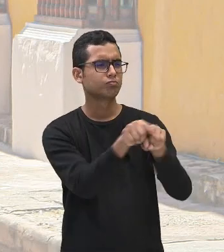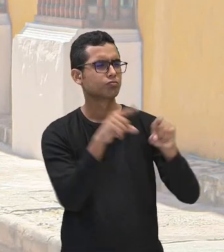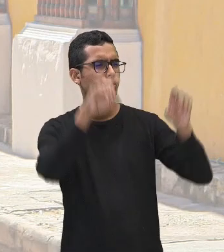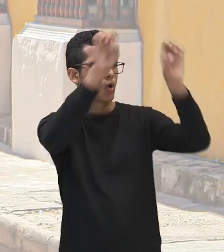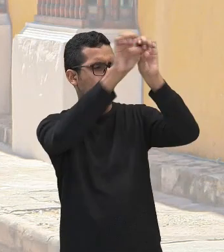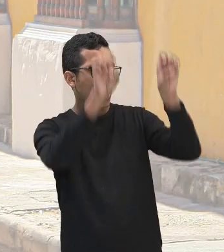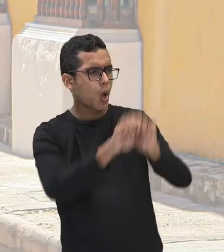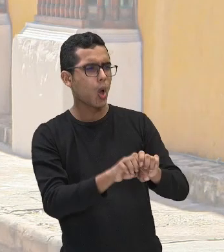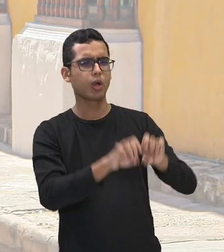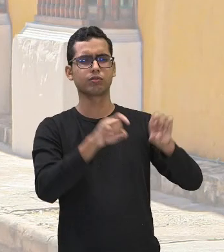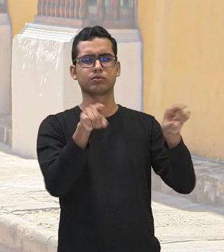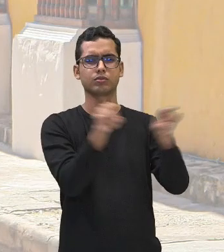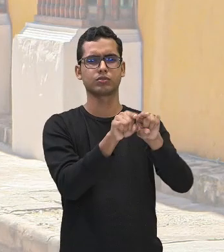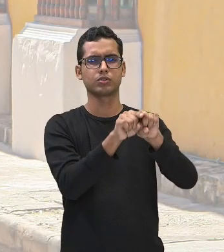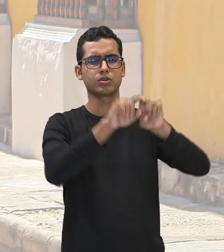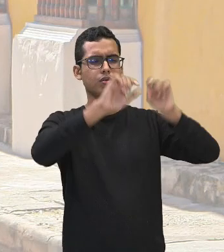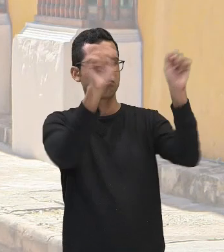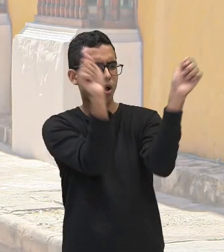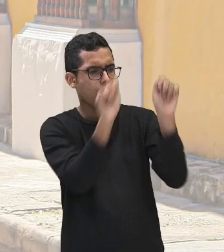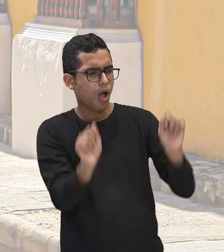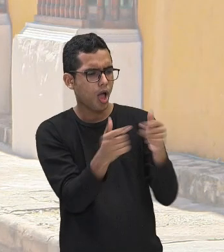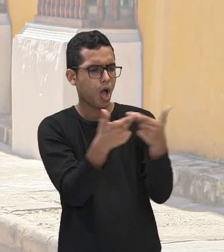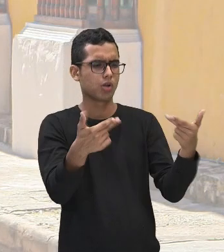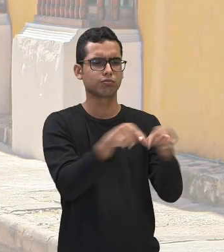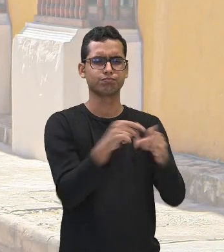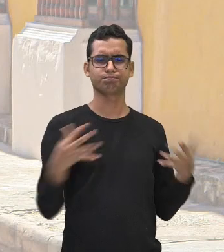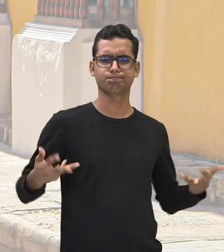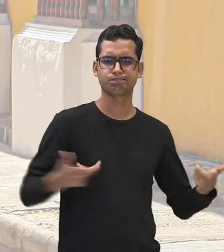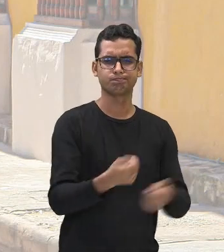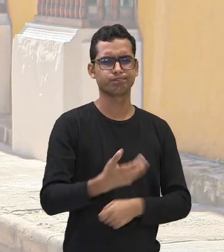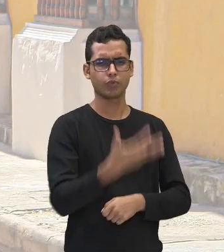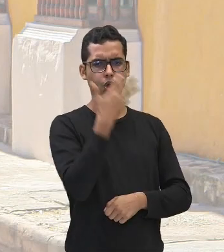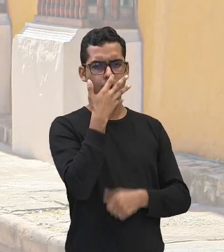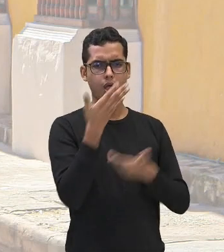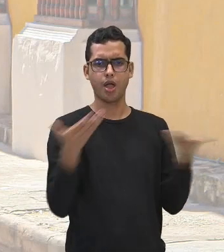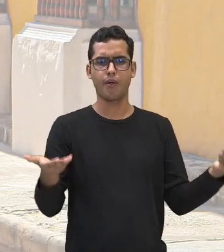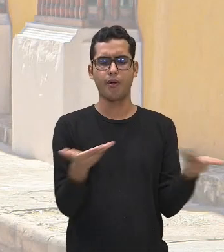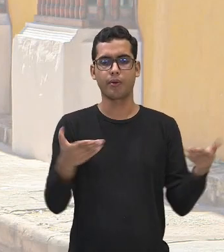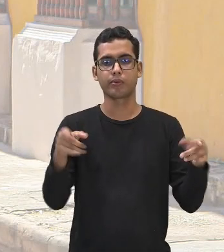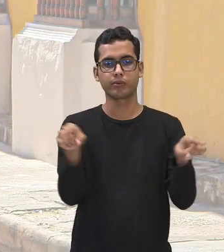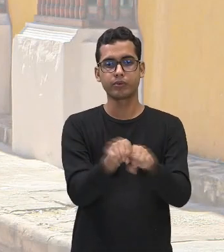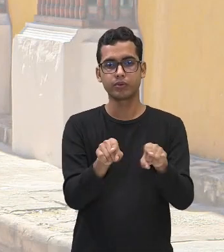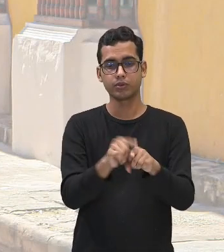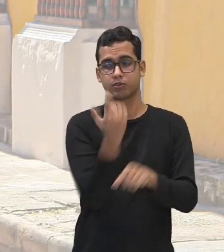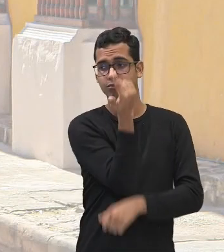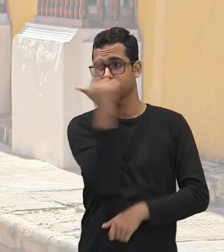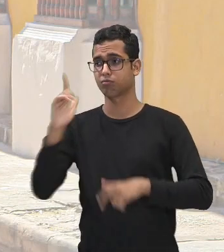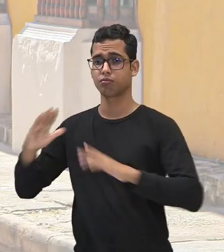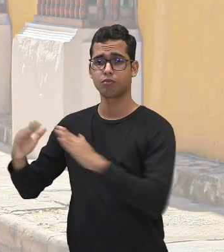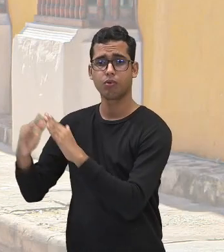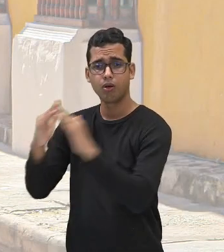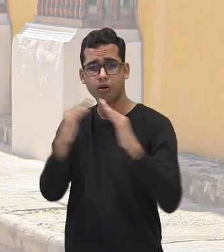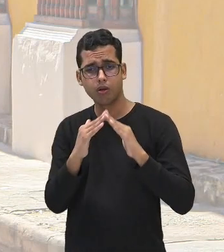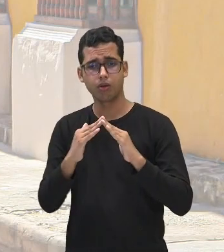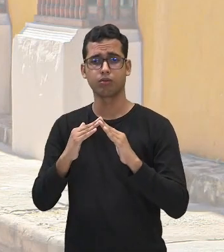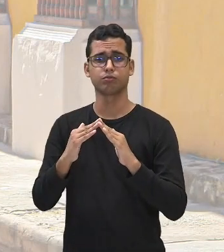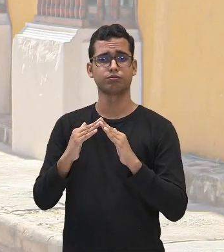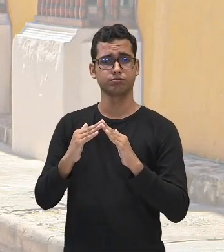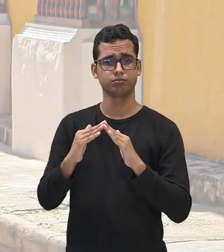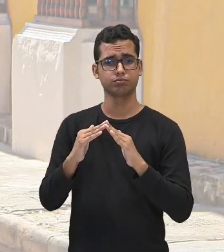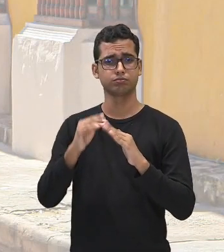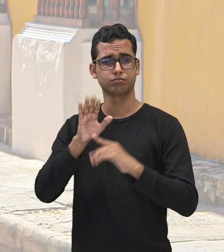y arquitectura impresionantes, pero a la vez otras viviendas muestran el